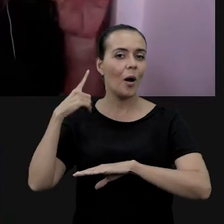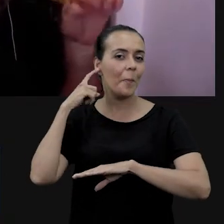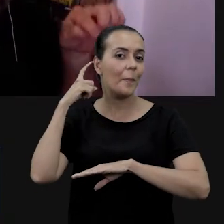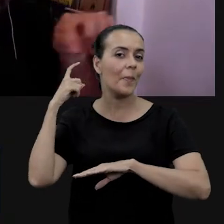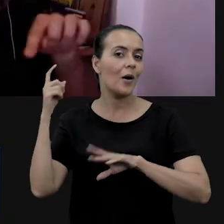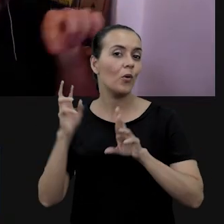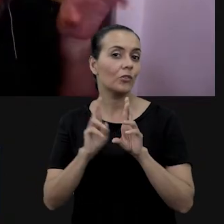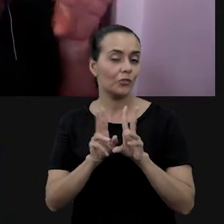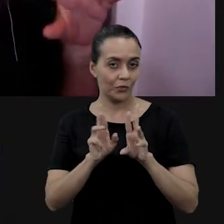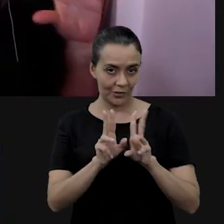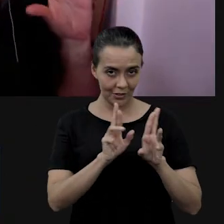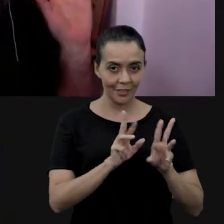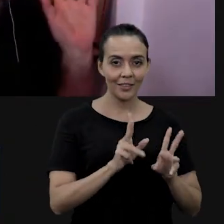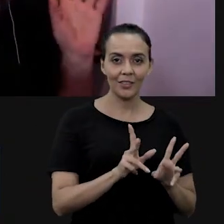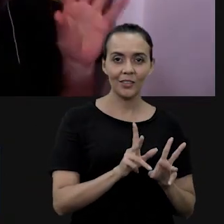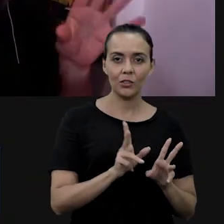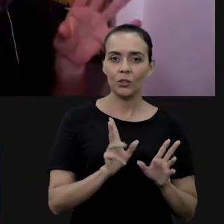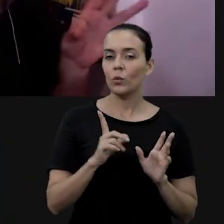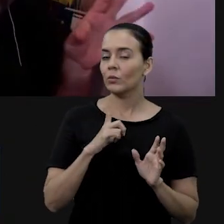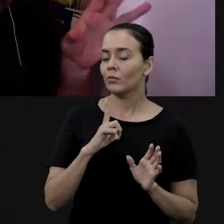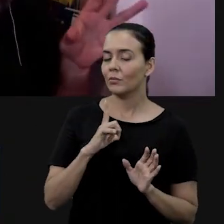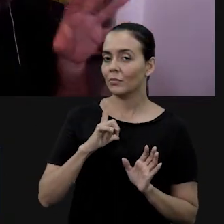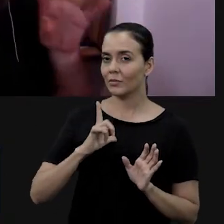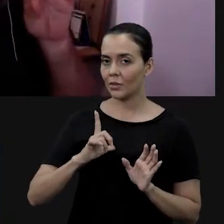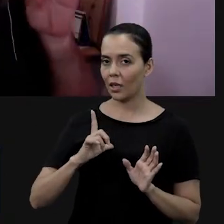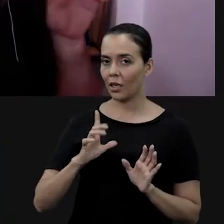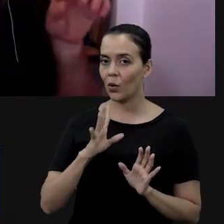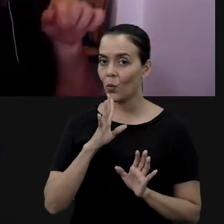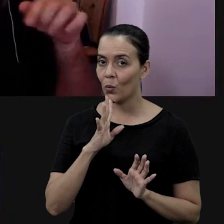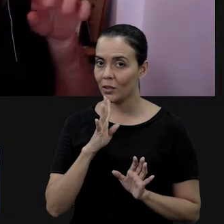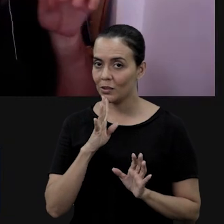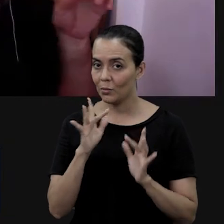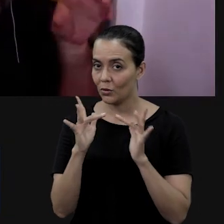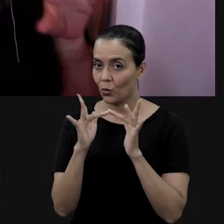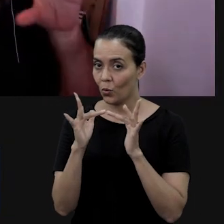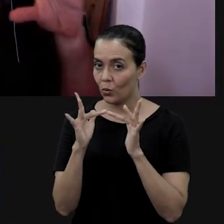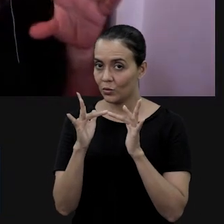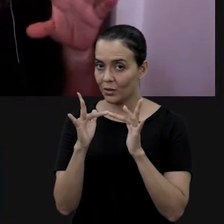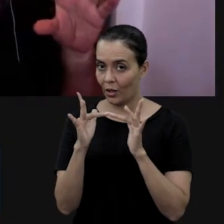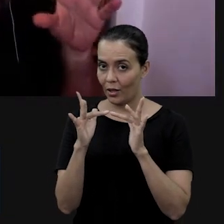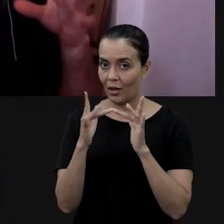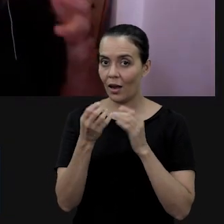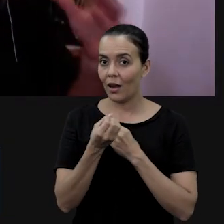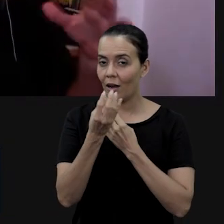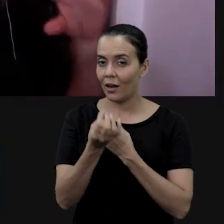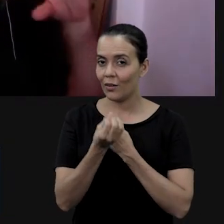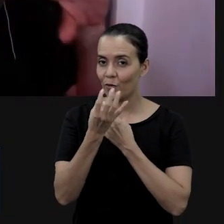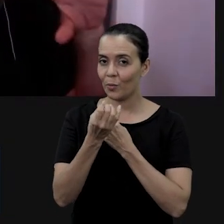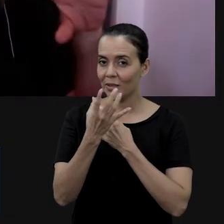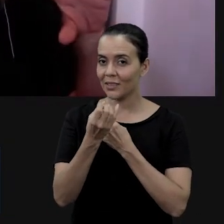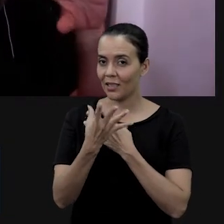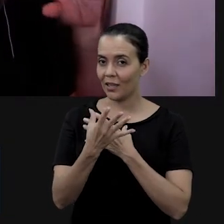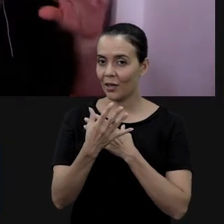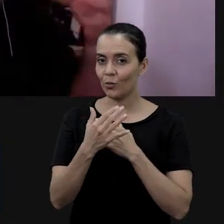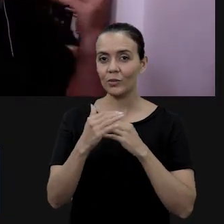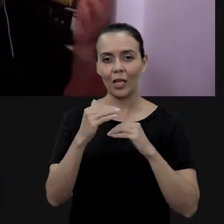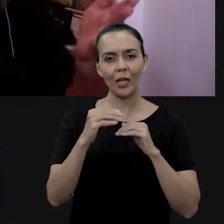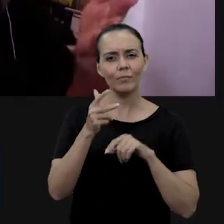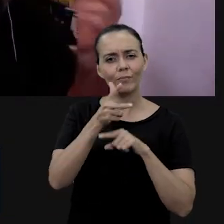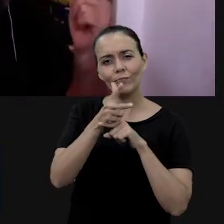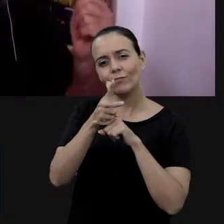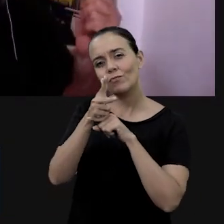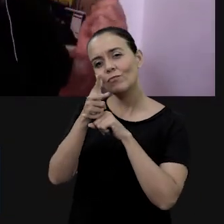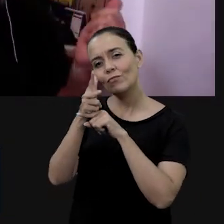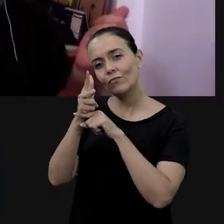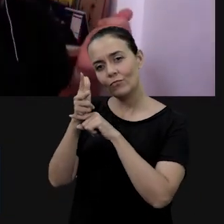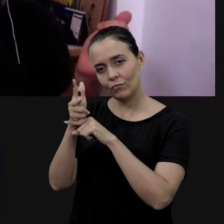tem um enquadramento fechado ali, você está tendo conhecimento, contato com essa informação que está no quadro, através